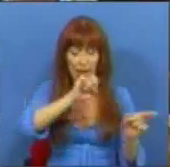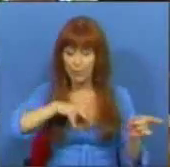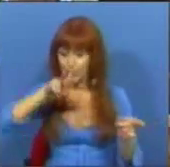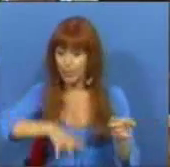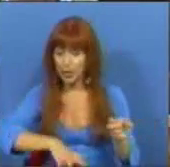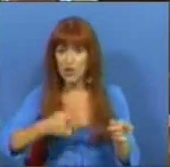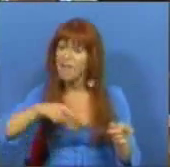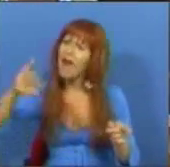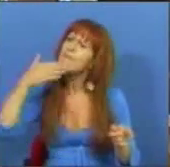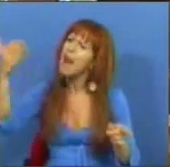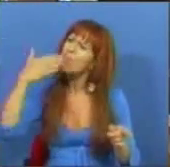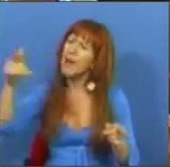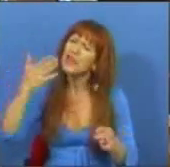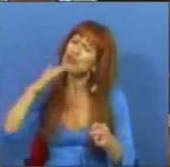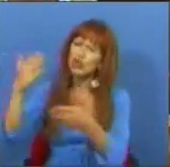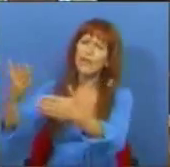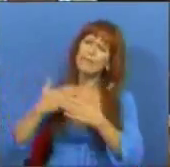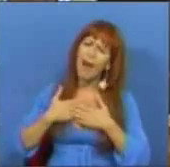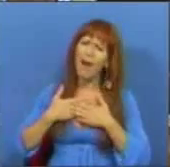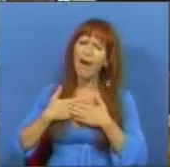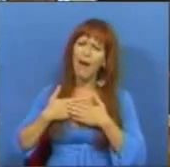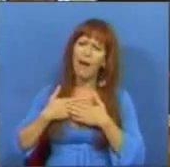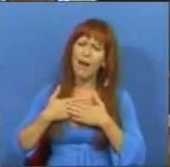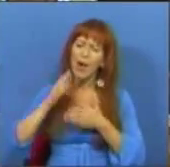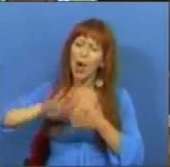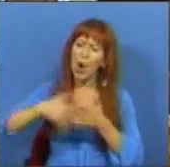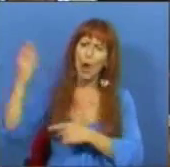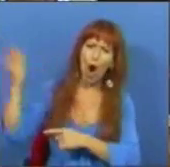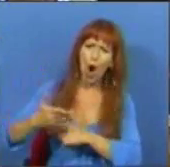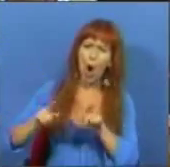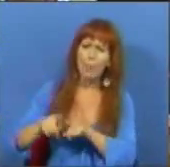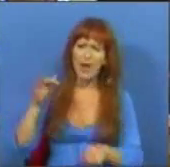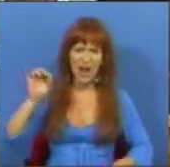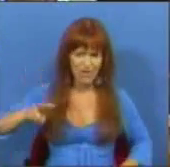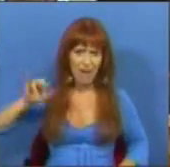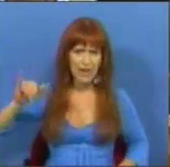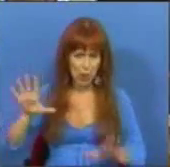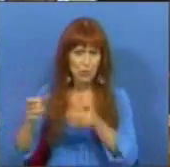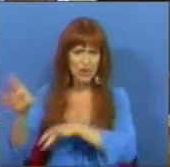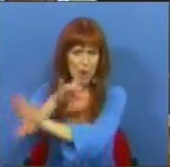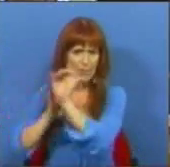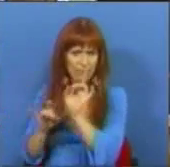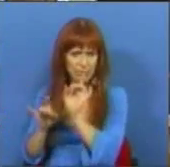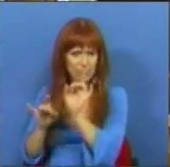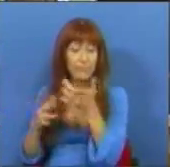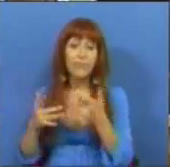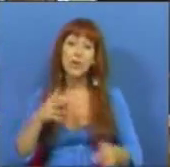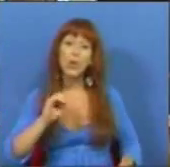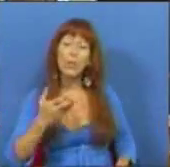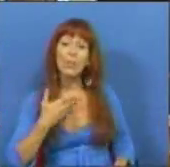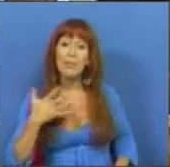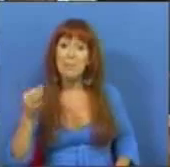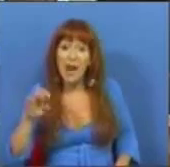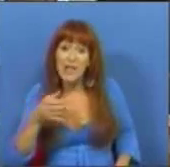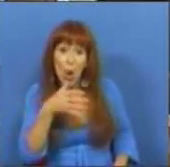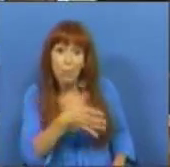português vá pedir um empréstimo ao Plano de Austeridade do FMI com a Comissão Europeia? E o PS não tem